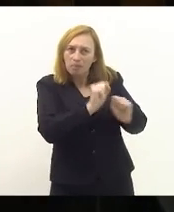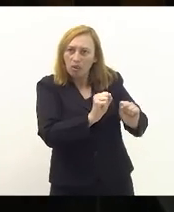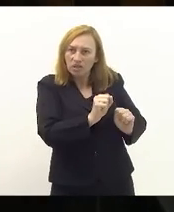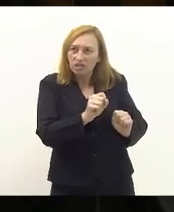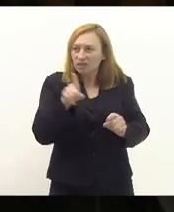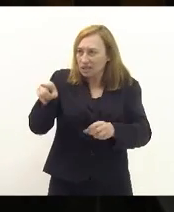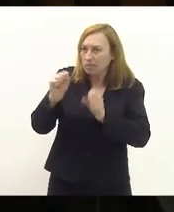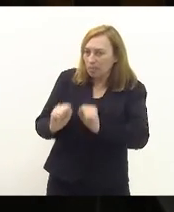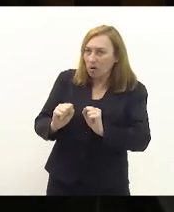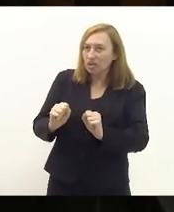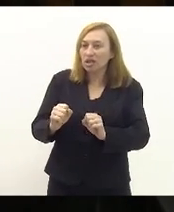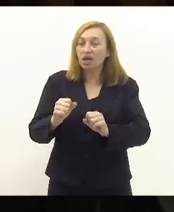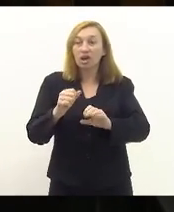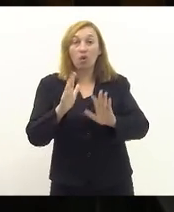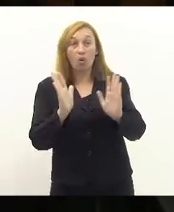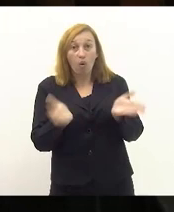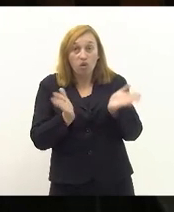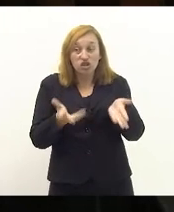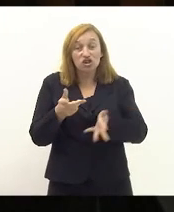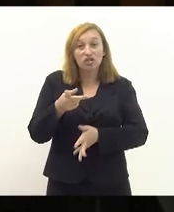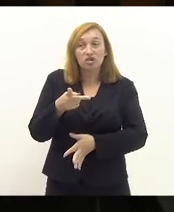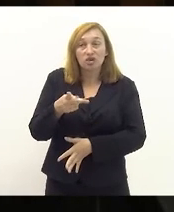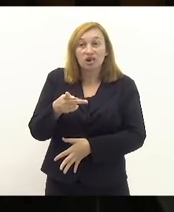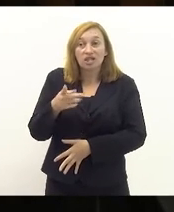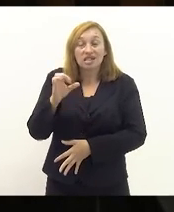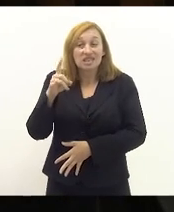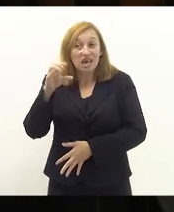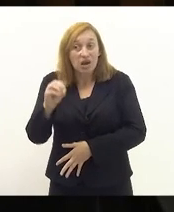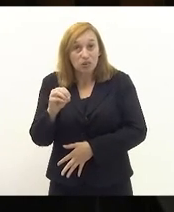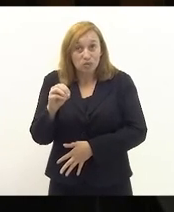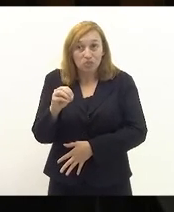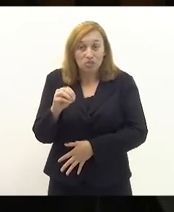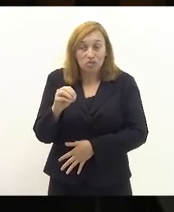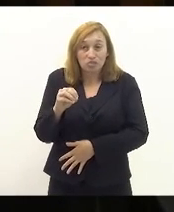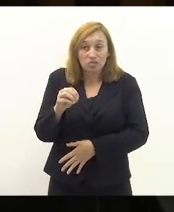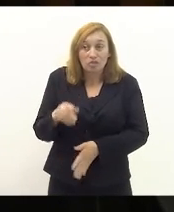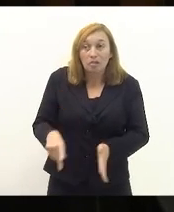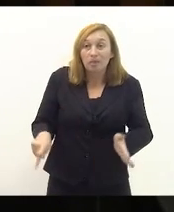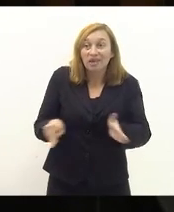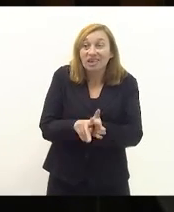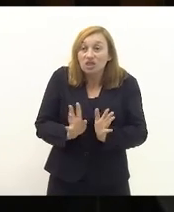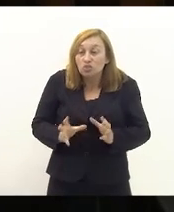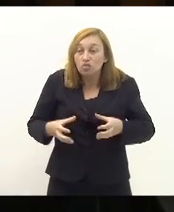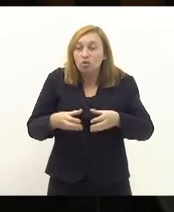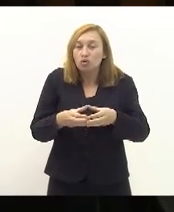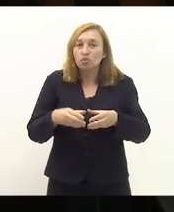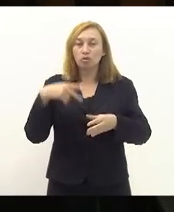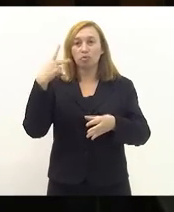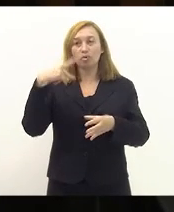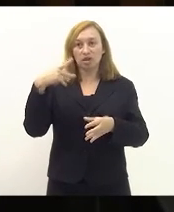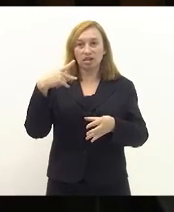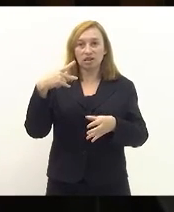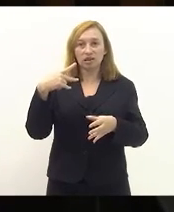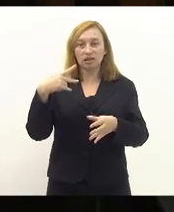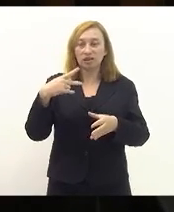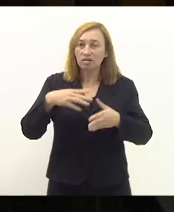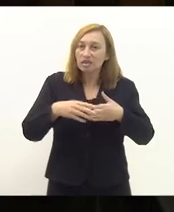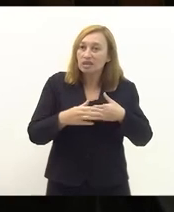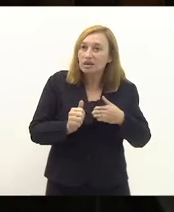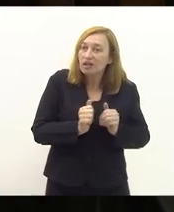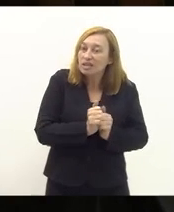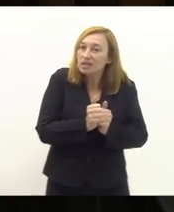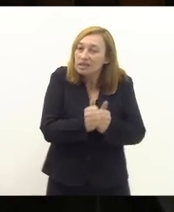aquilo não hoje hoje Celso do Alba faz parte de um grupo político e a gente